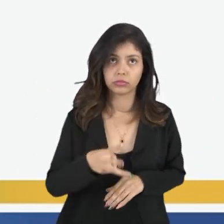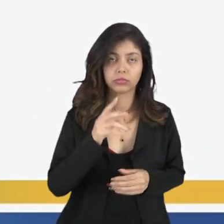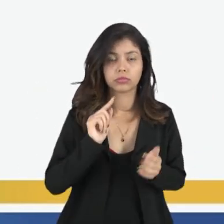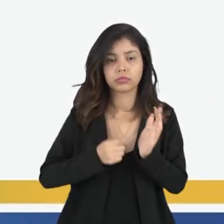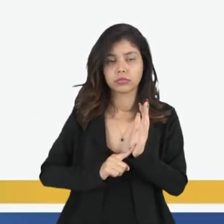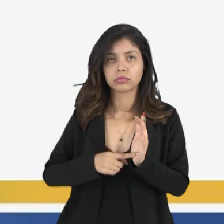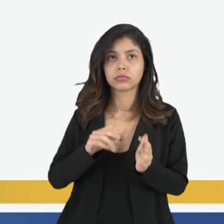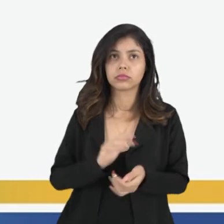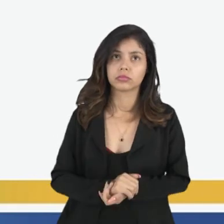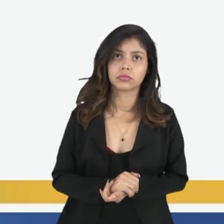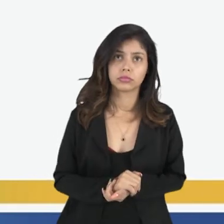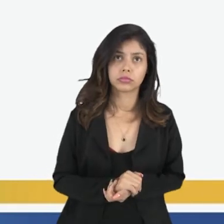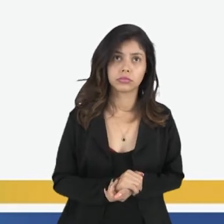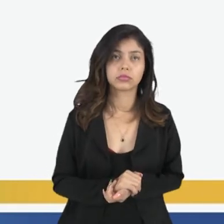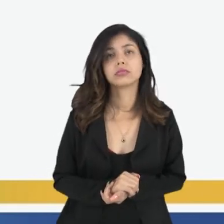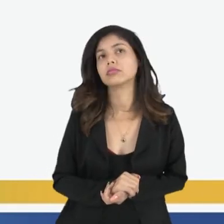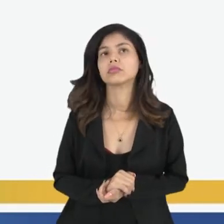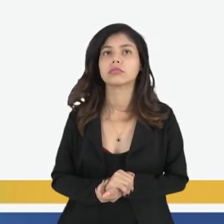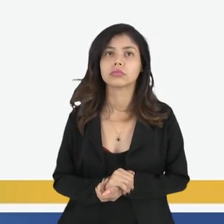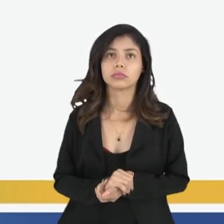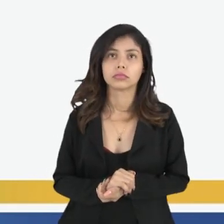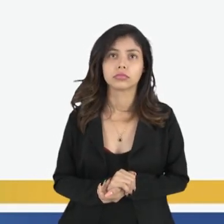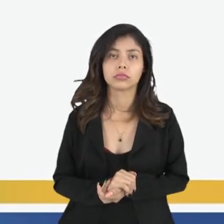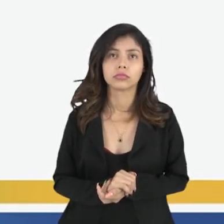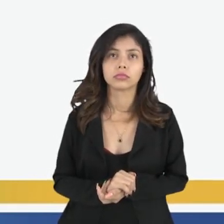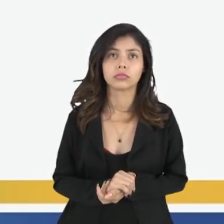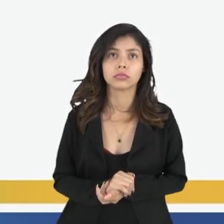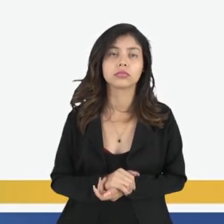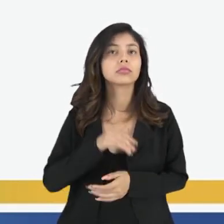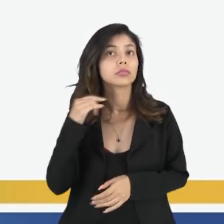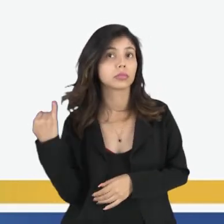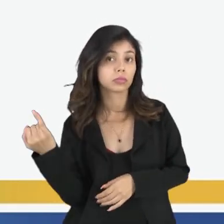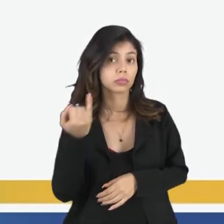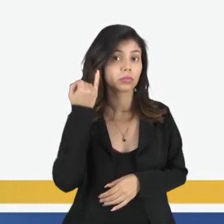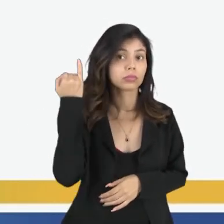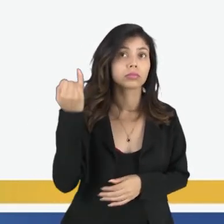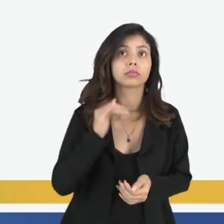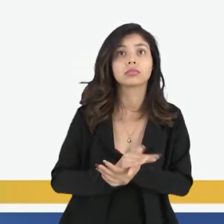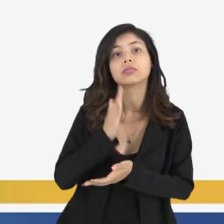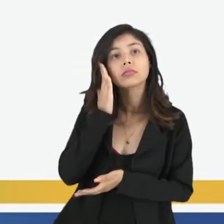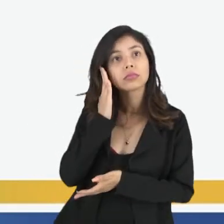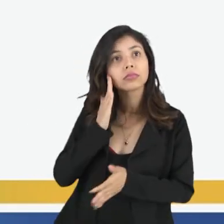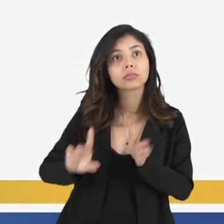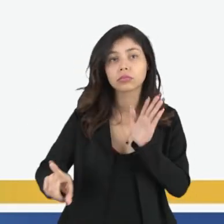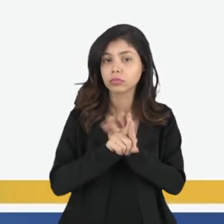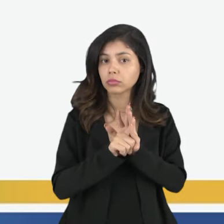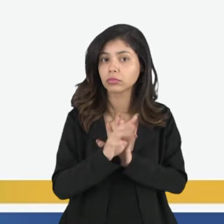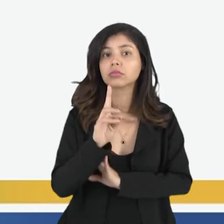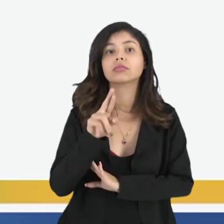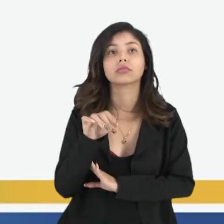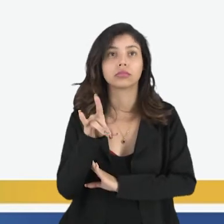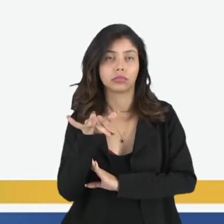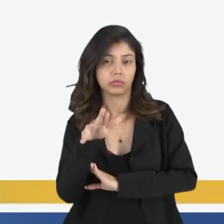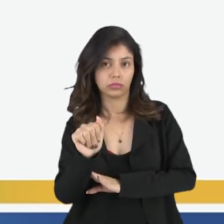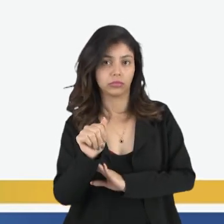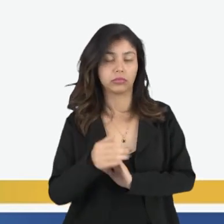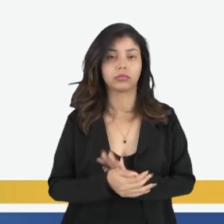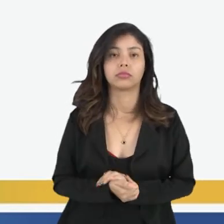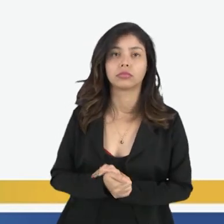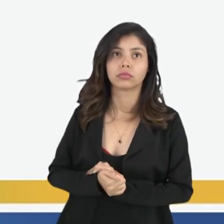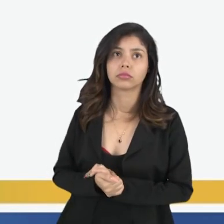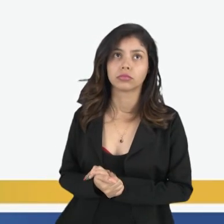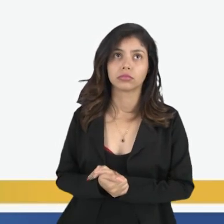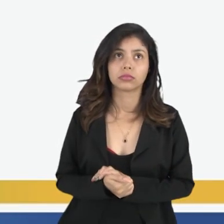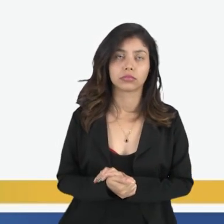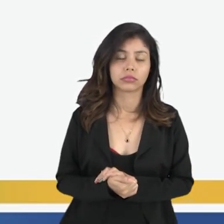terceiro ponto da conservação de energia é que ele é fundamental para a compreensão das leis da